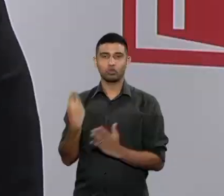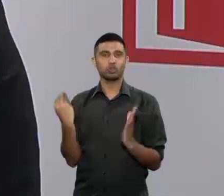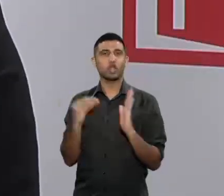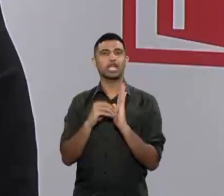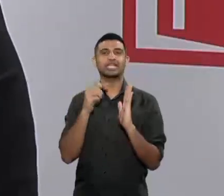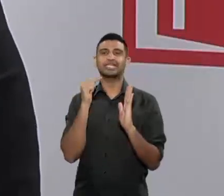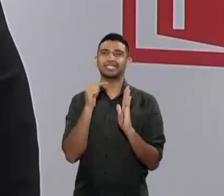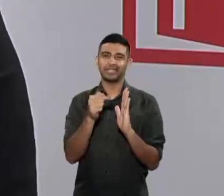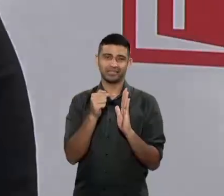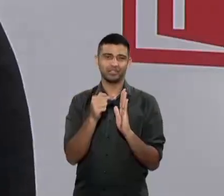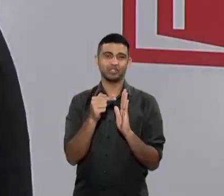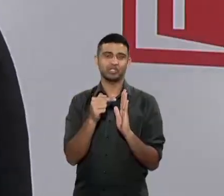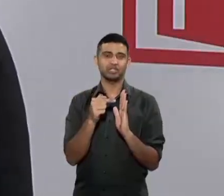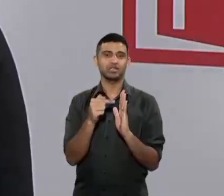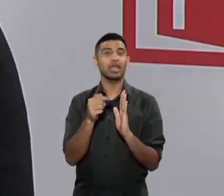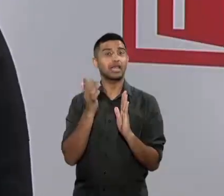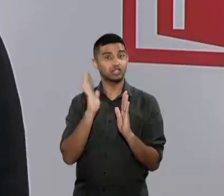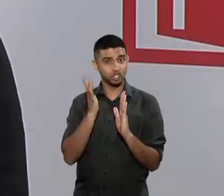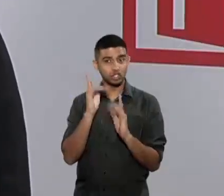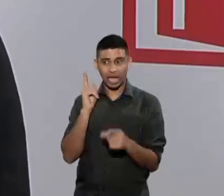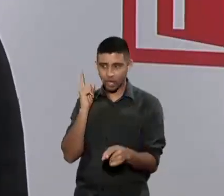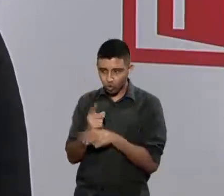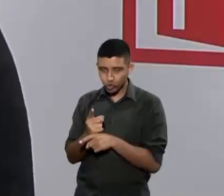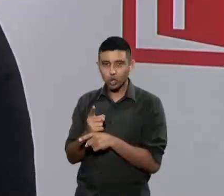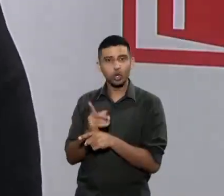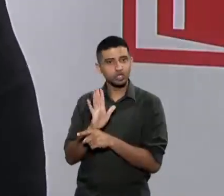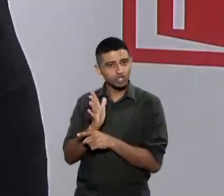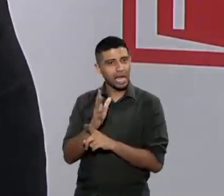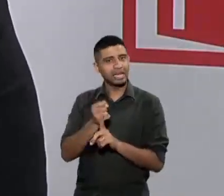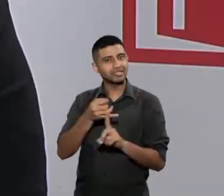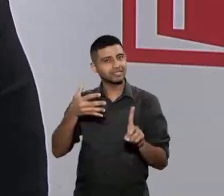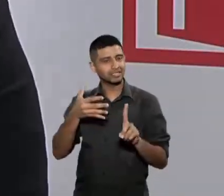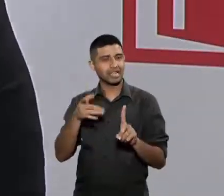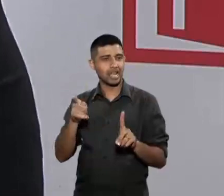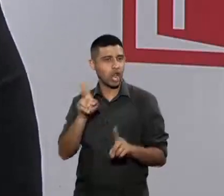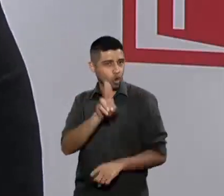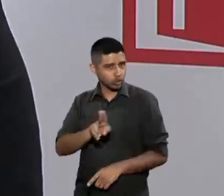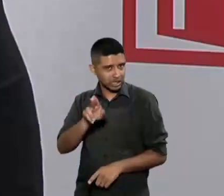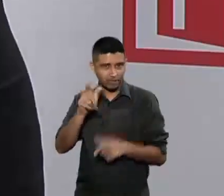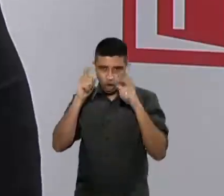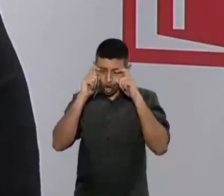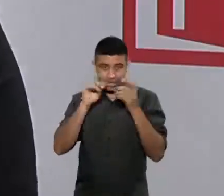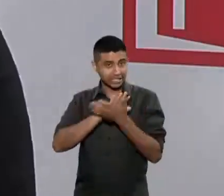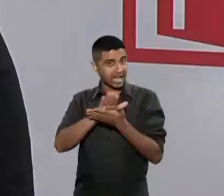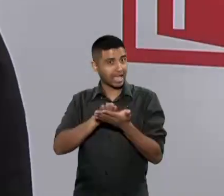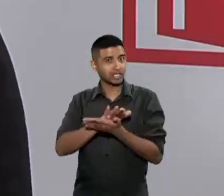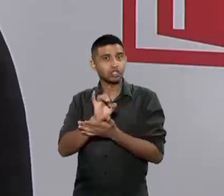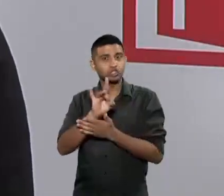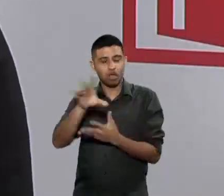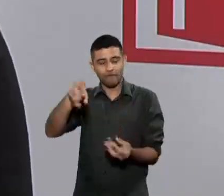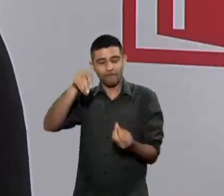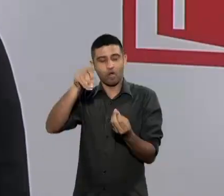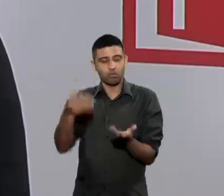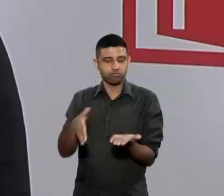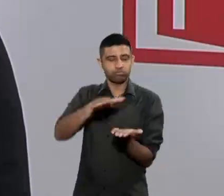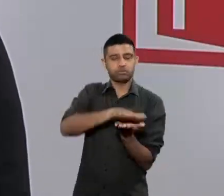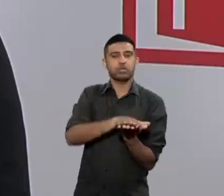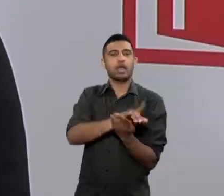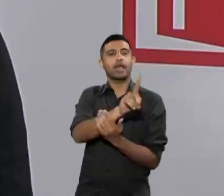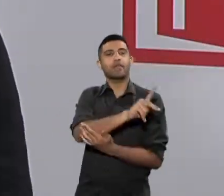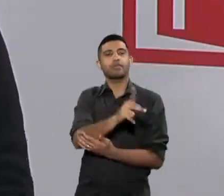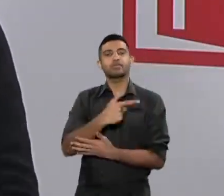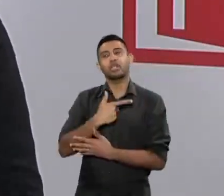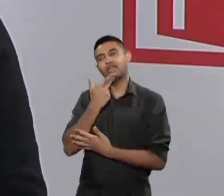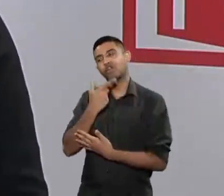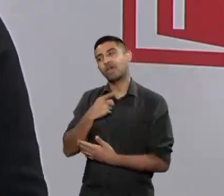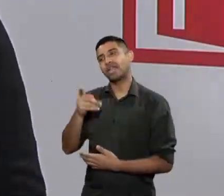quando ela já havia sido diagnosticada com a síndrome. Então, ela não fazia uso do óculos, fazia uso da lâmina. E aí a professora falou pra mim, Carla,